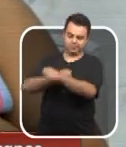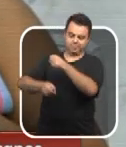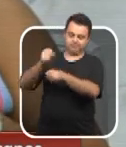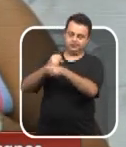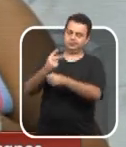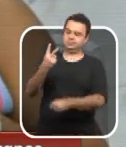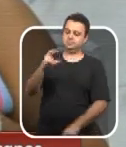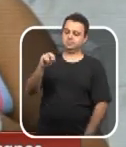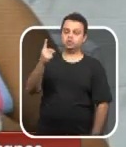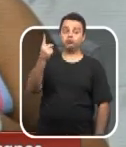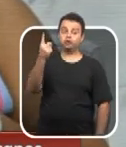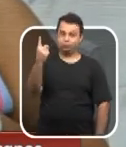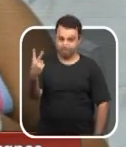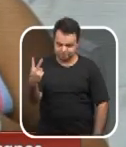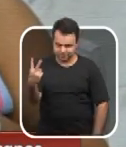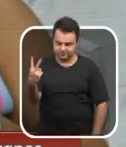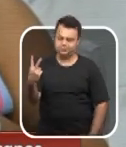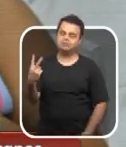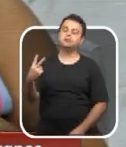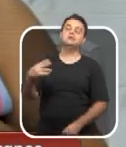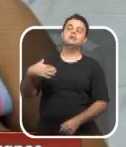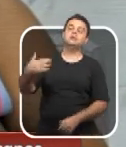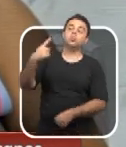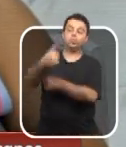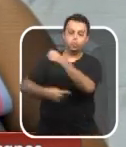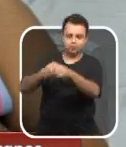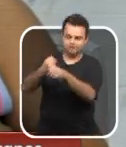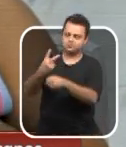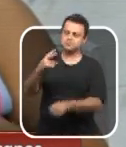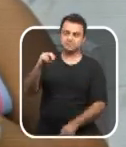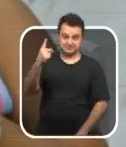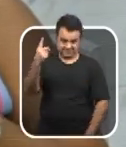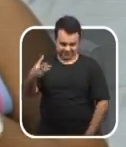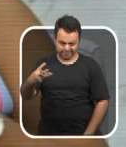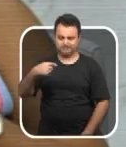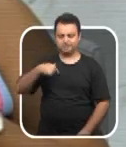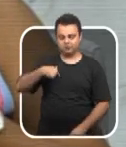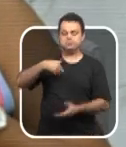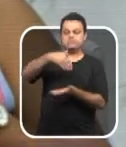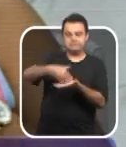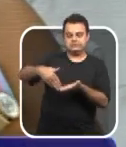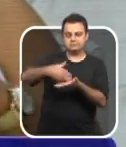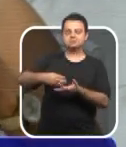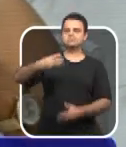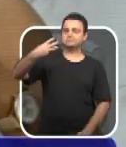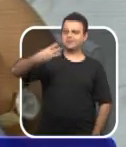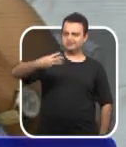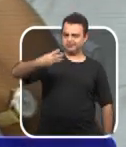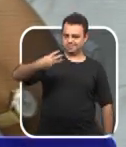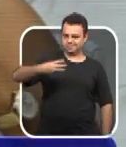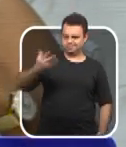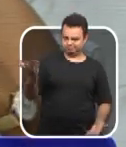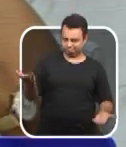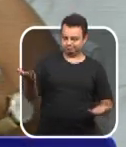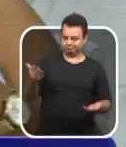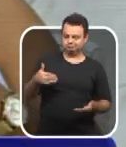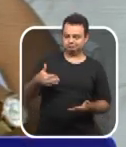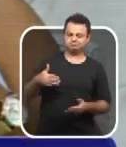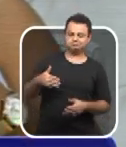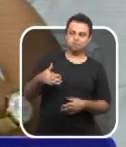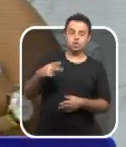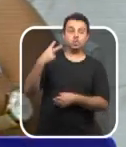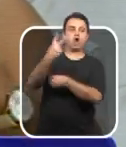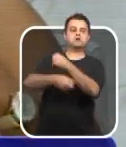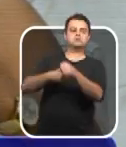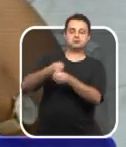em 2013 eu compus a mesa, né, como terceira secretária e passei o período todo, os 2